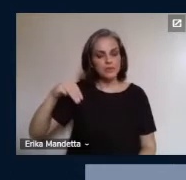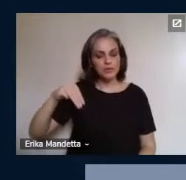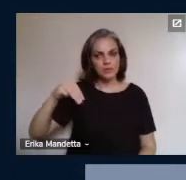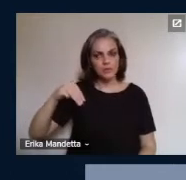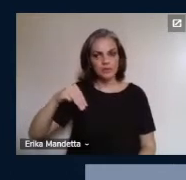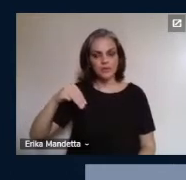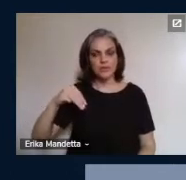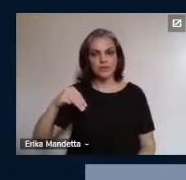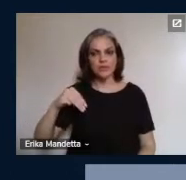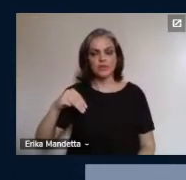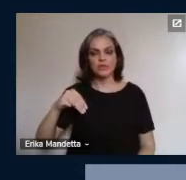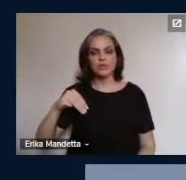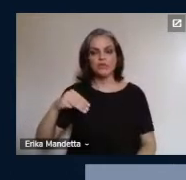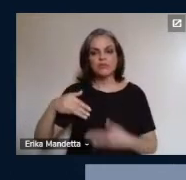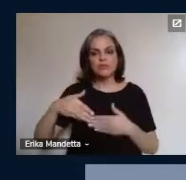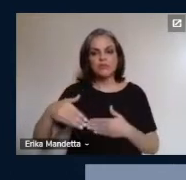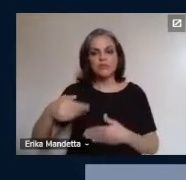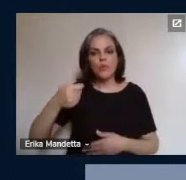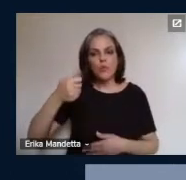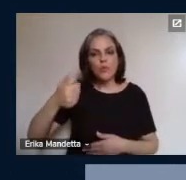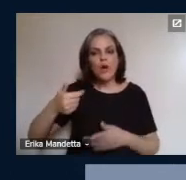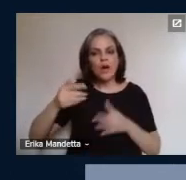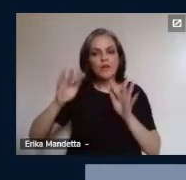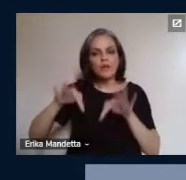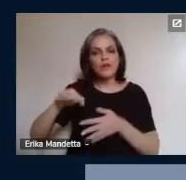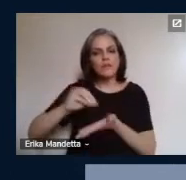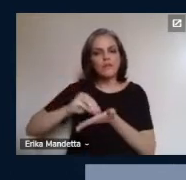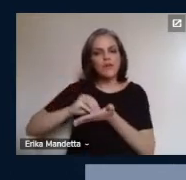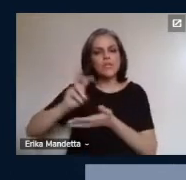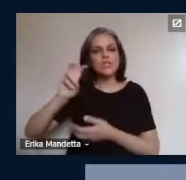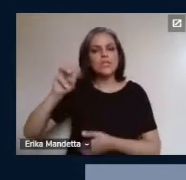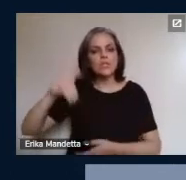faltarem 5 minutos, eu te aviso, Francis.